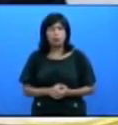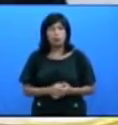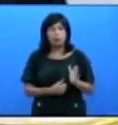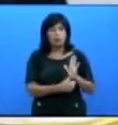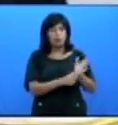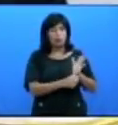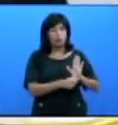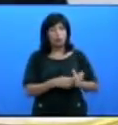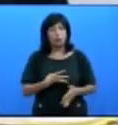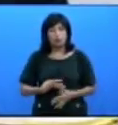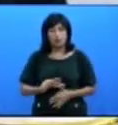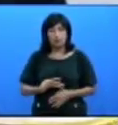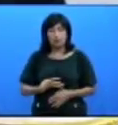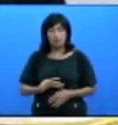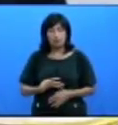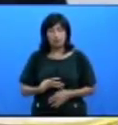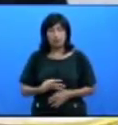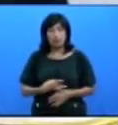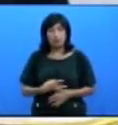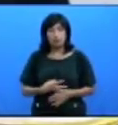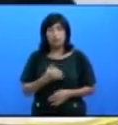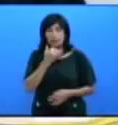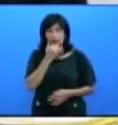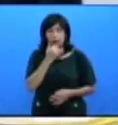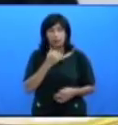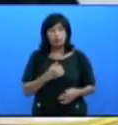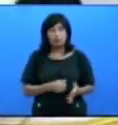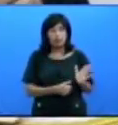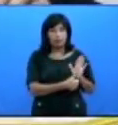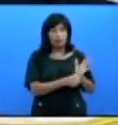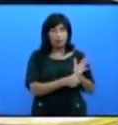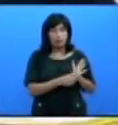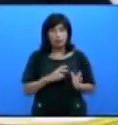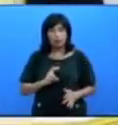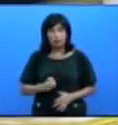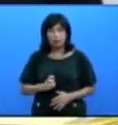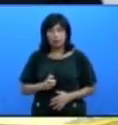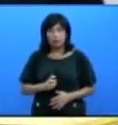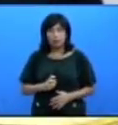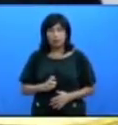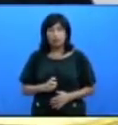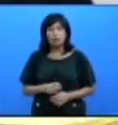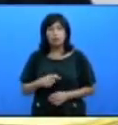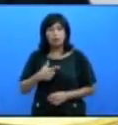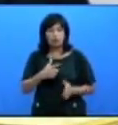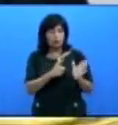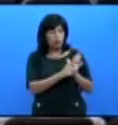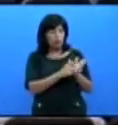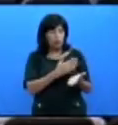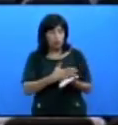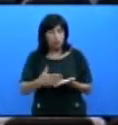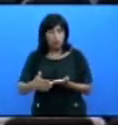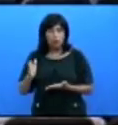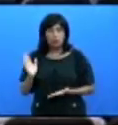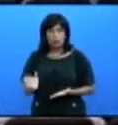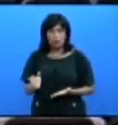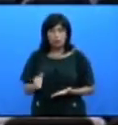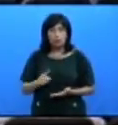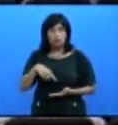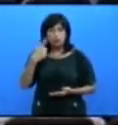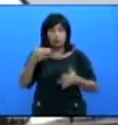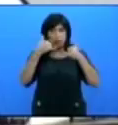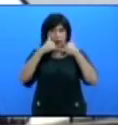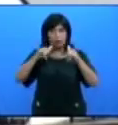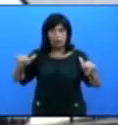4º. Artigo 5º. Esta lei entra em vigor na data de sua publicação. Consultamos o plenário